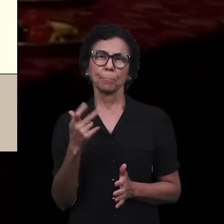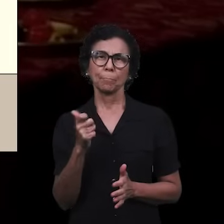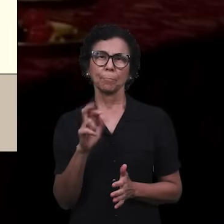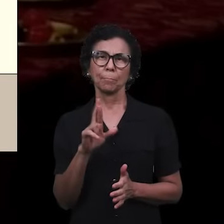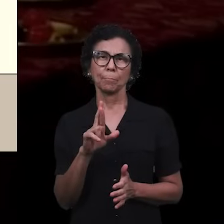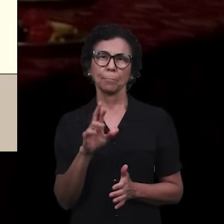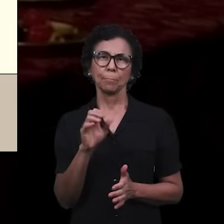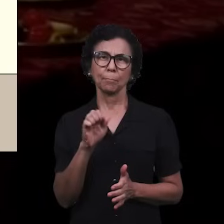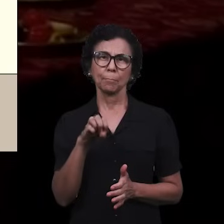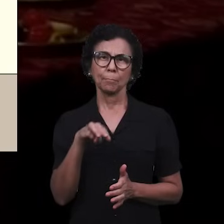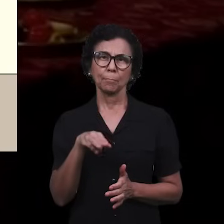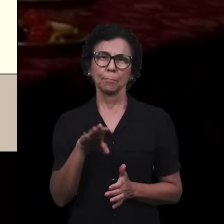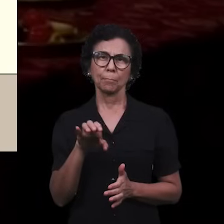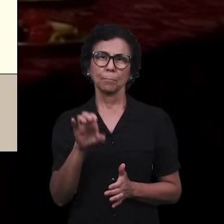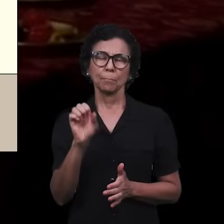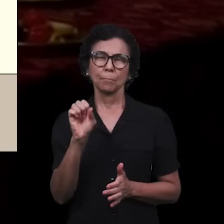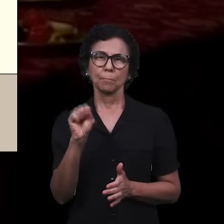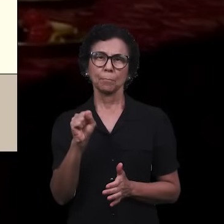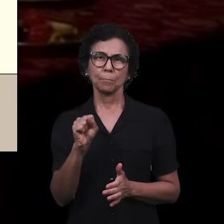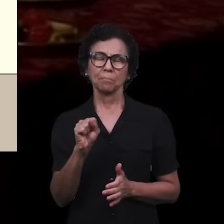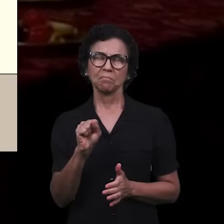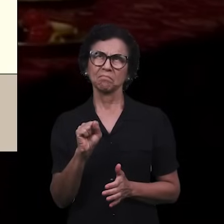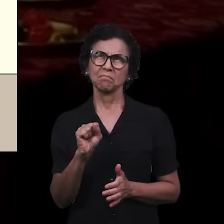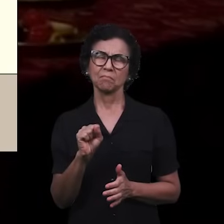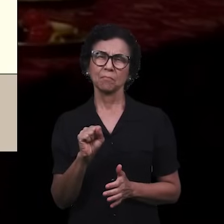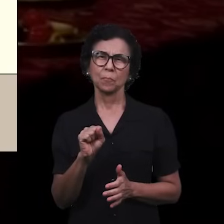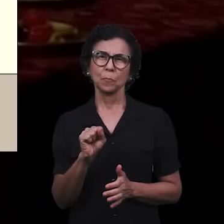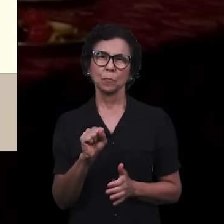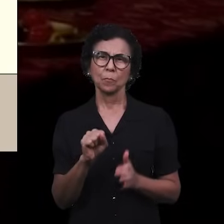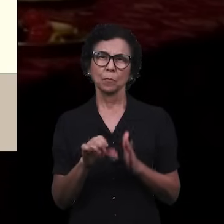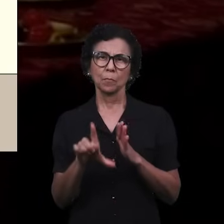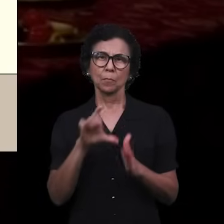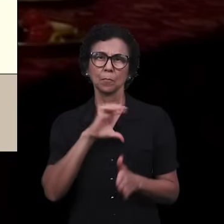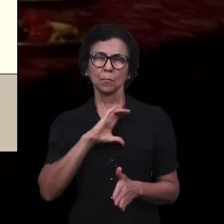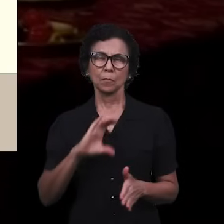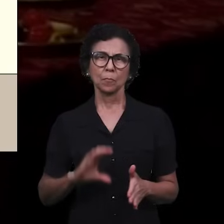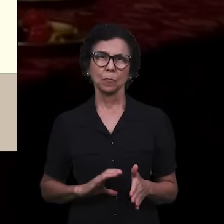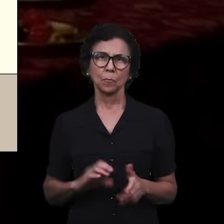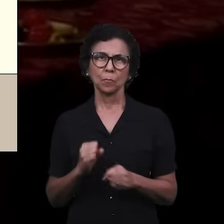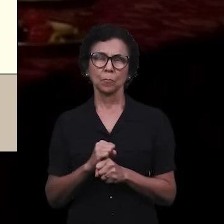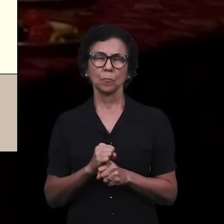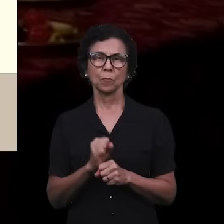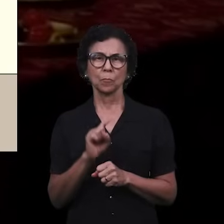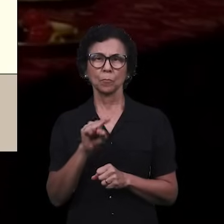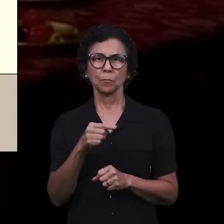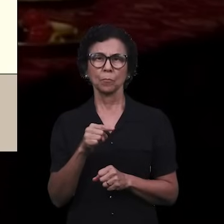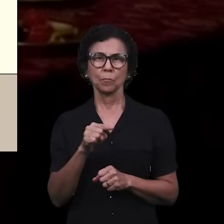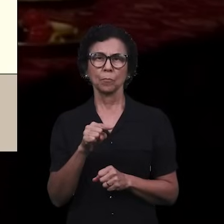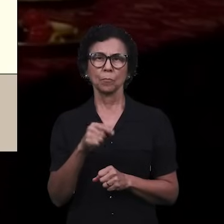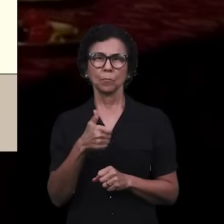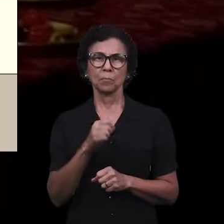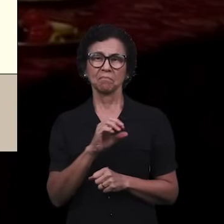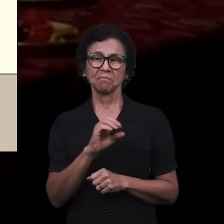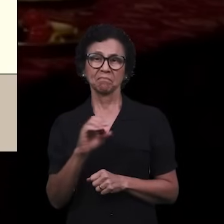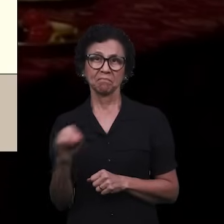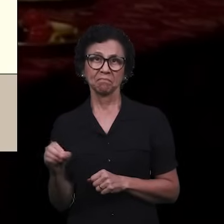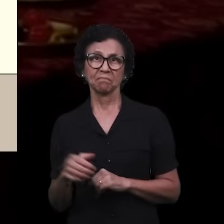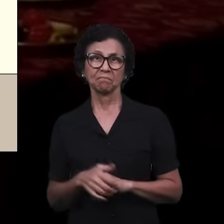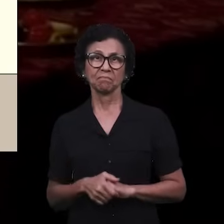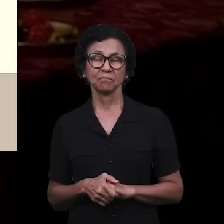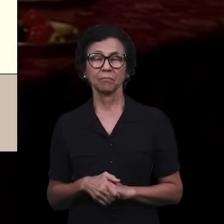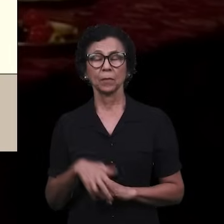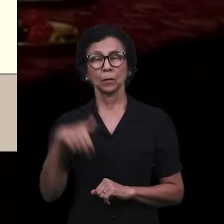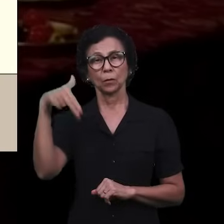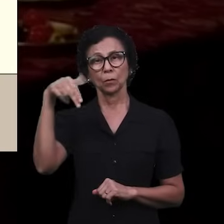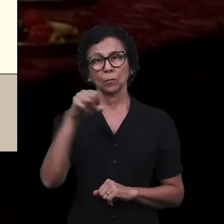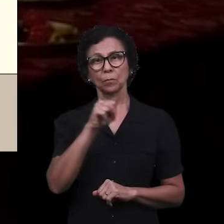arameus, por volta de 1100 a.C., antes de Cristo. Região da Síria,